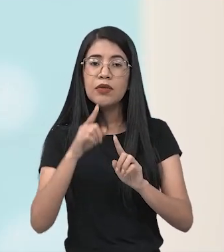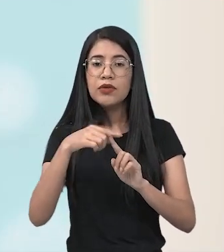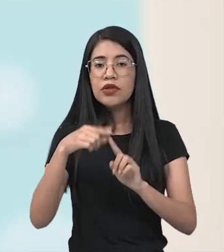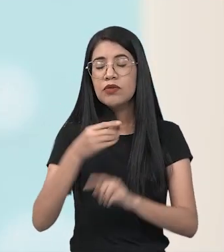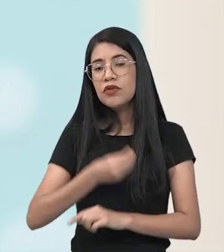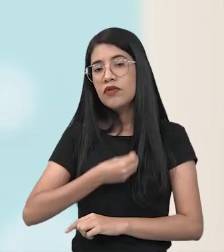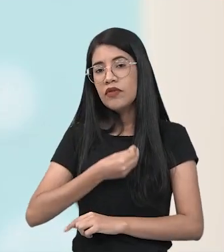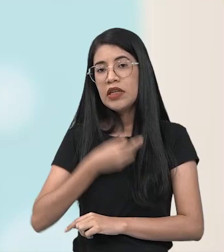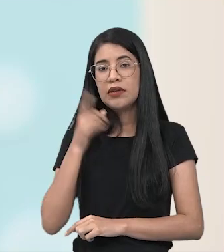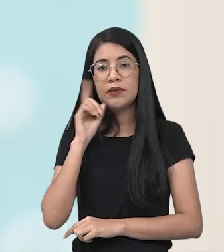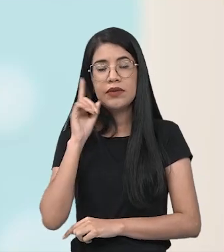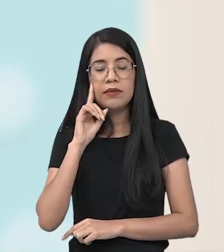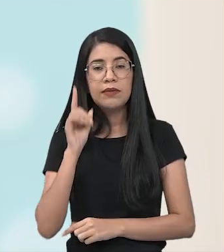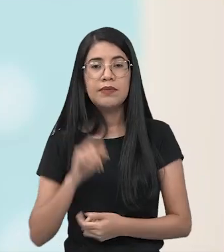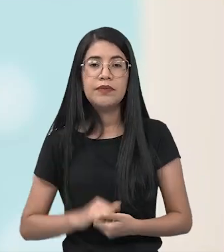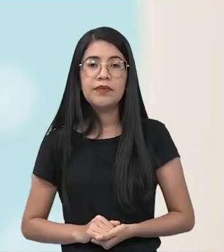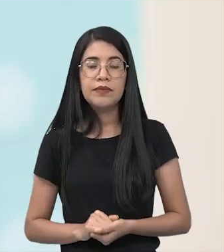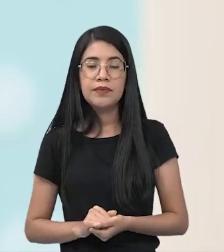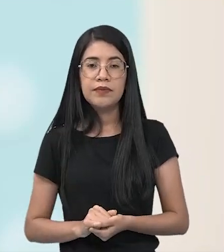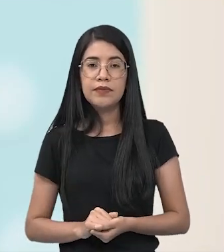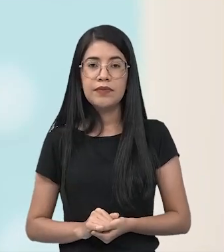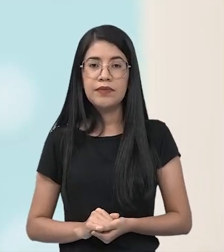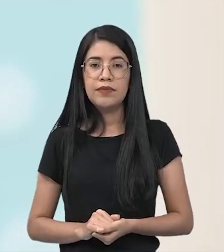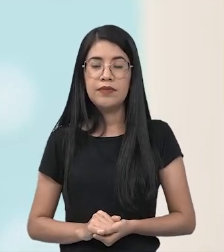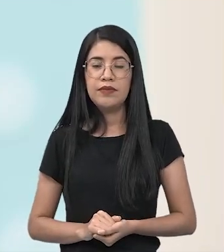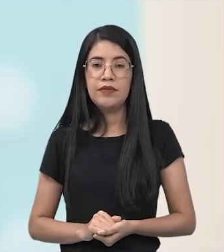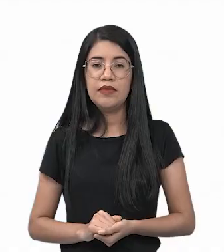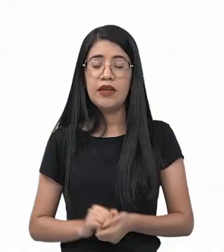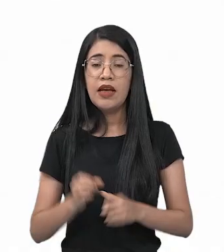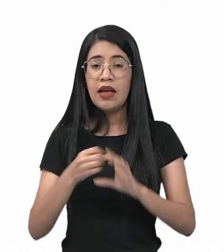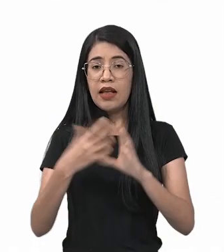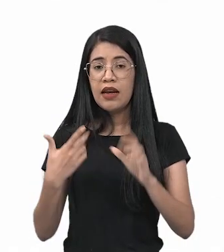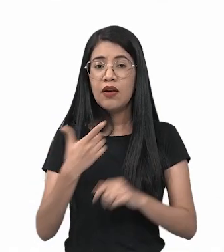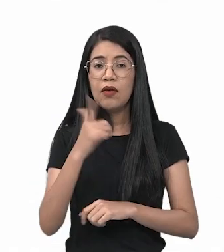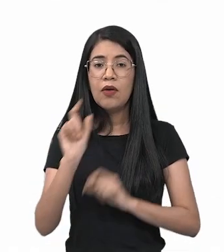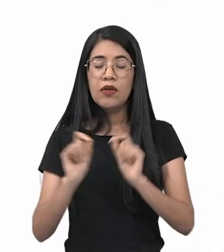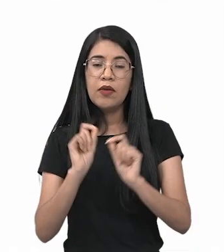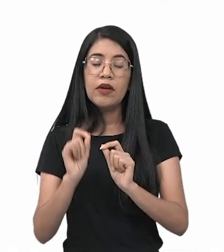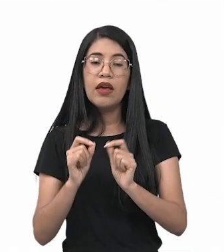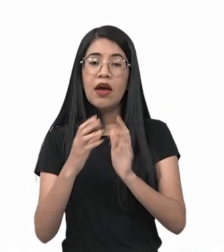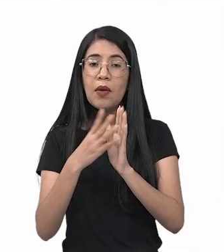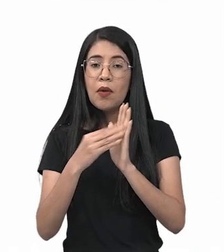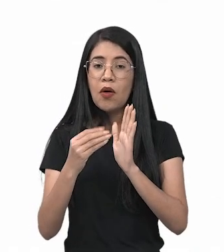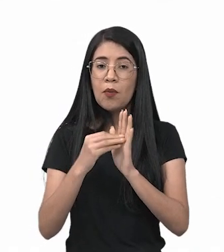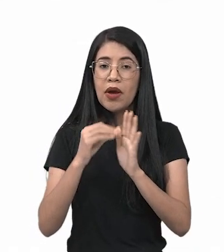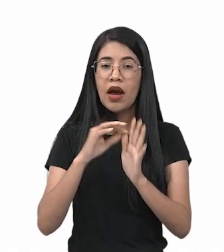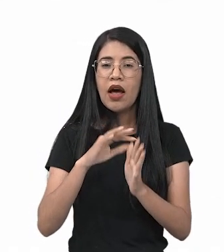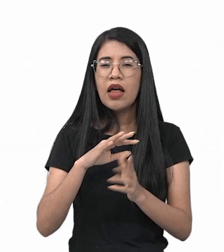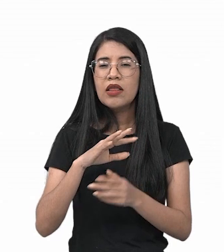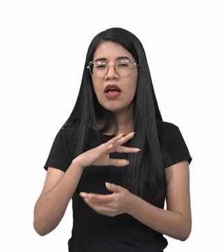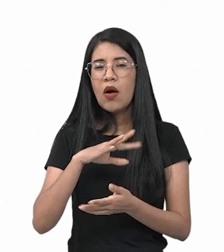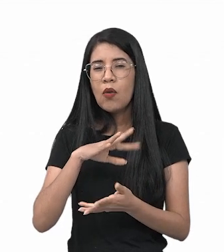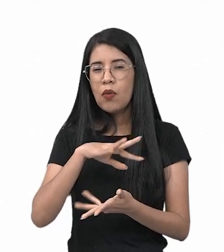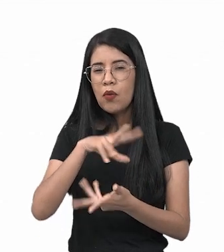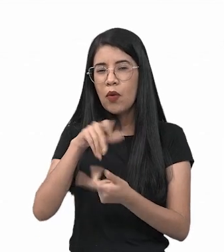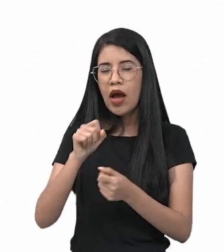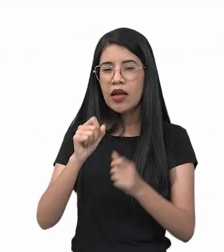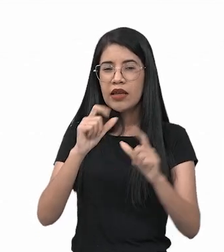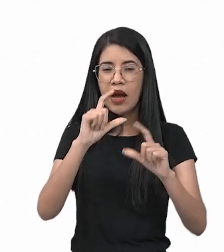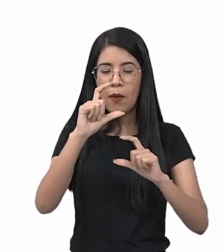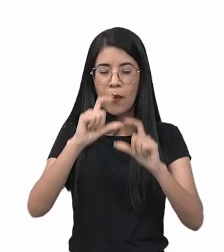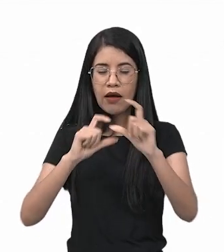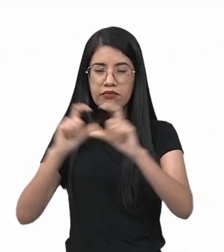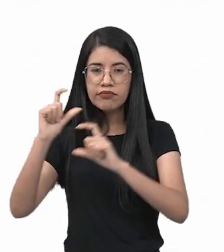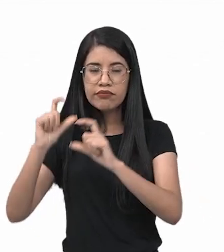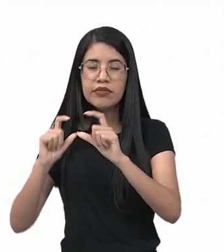americano. E outra característica que nós temos muito forte é a inspiração no universo das histórias em quadrinhos.